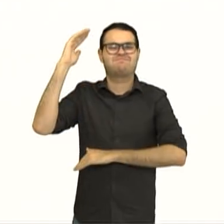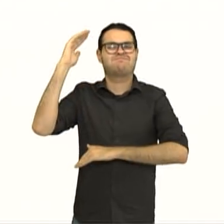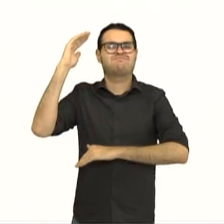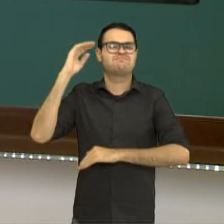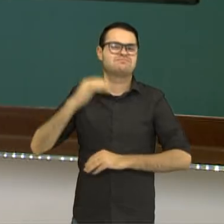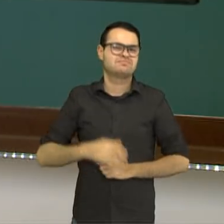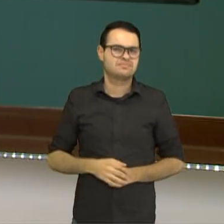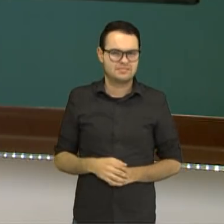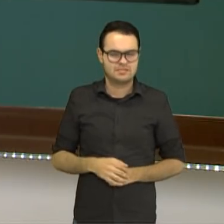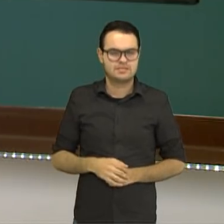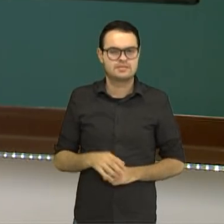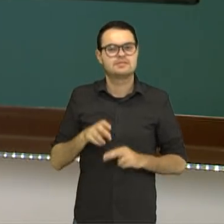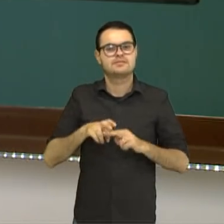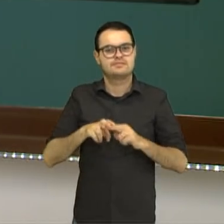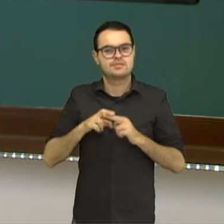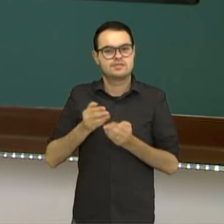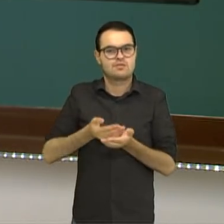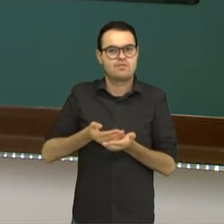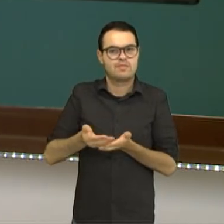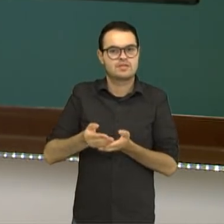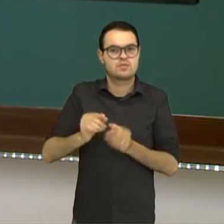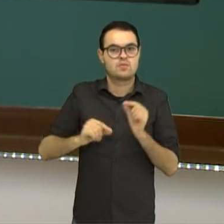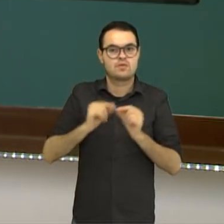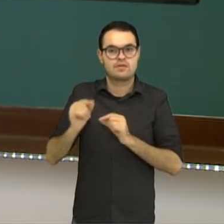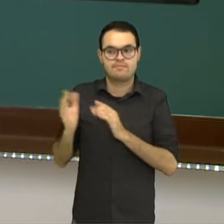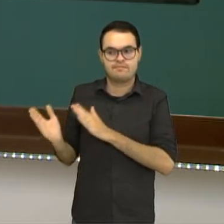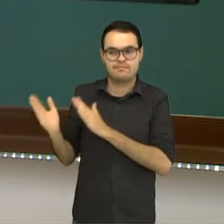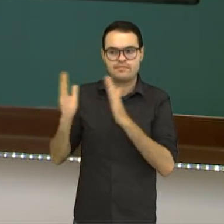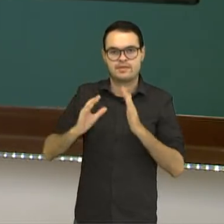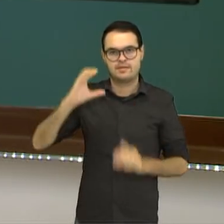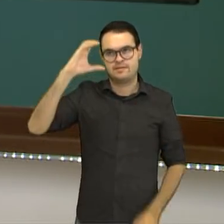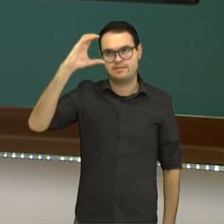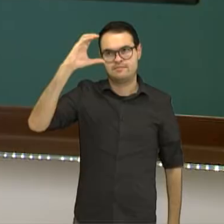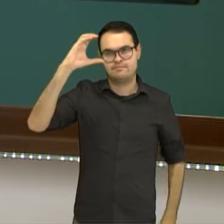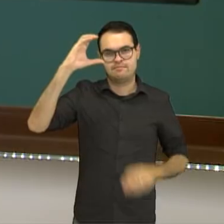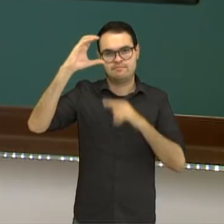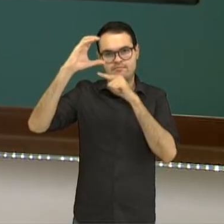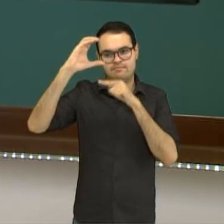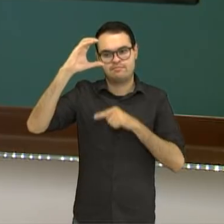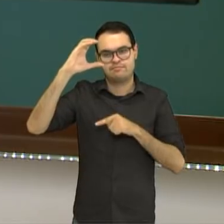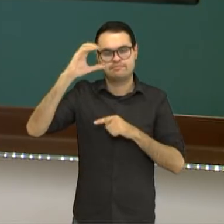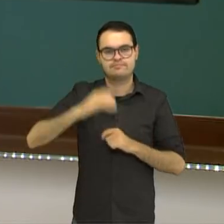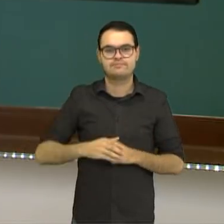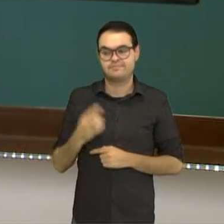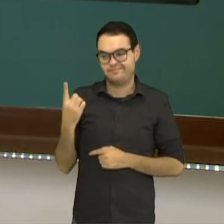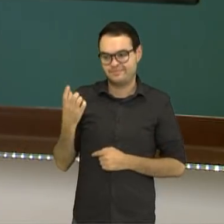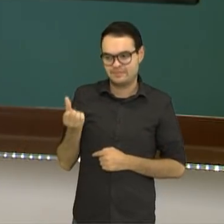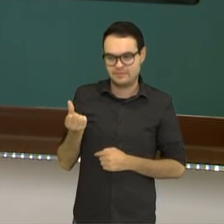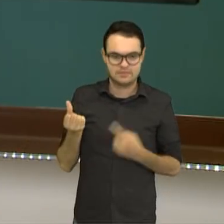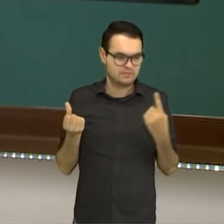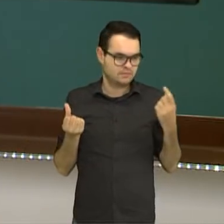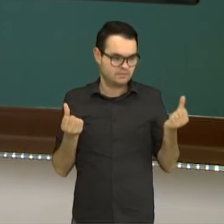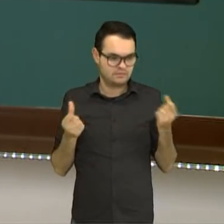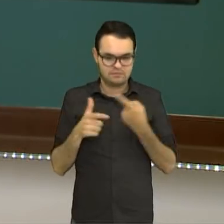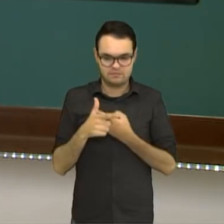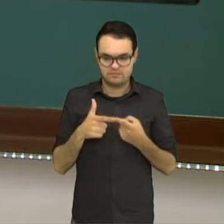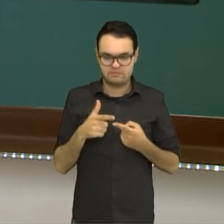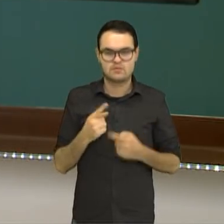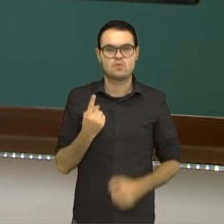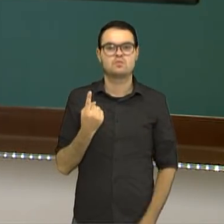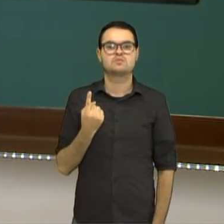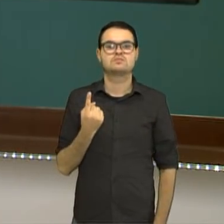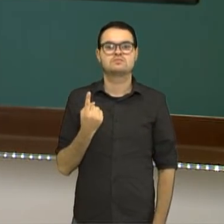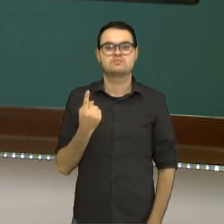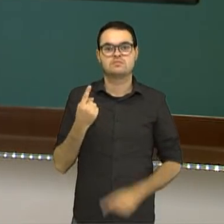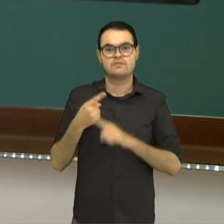que a gente começa aqui a operação na centena. Então, 16 dividido por 16 dá 1.